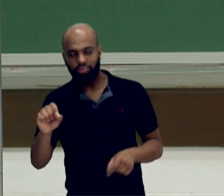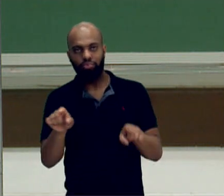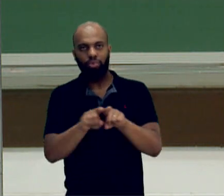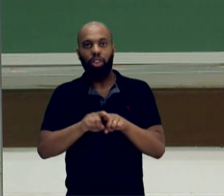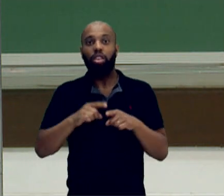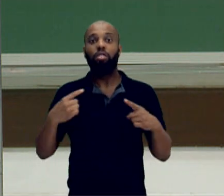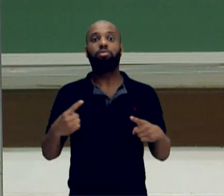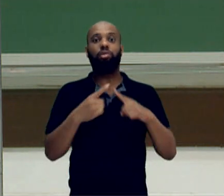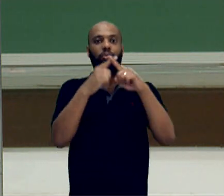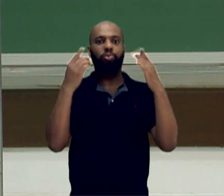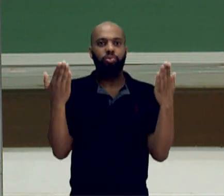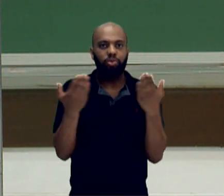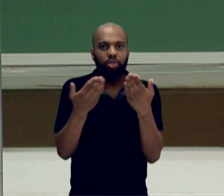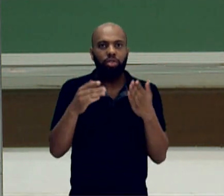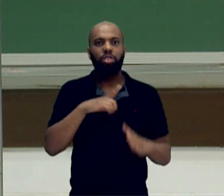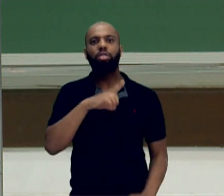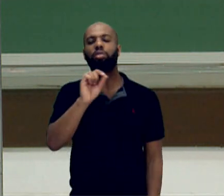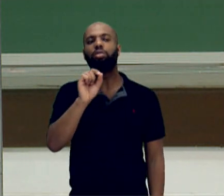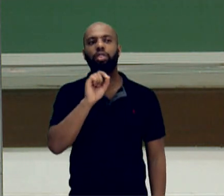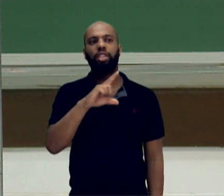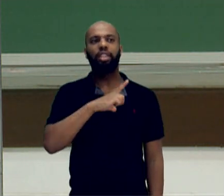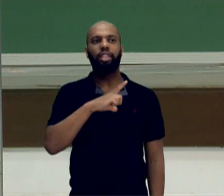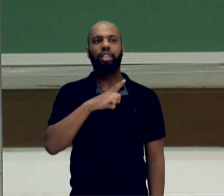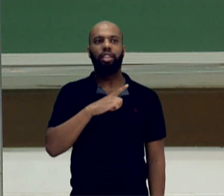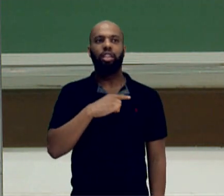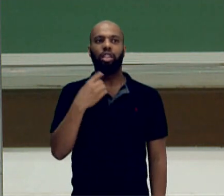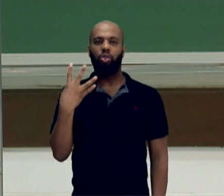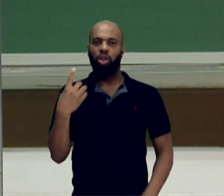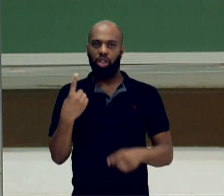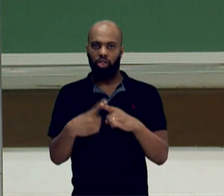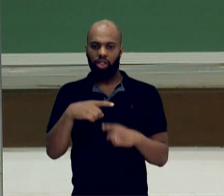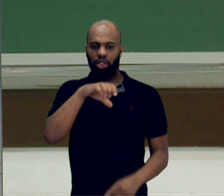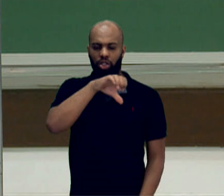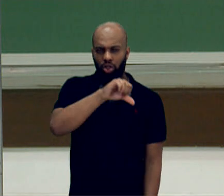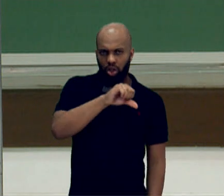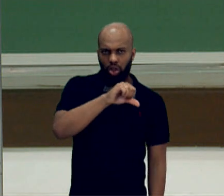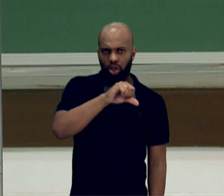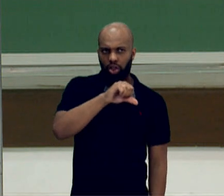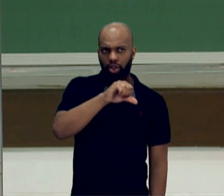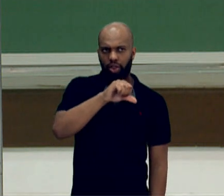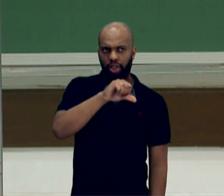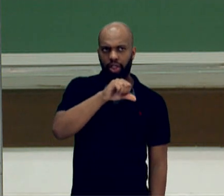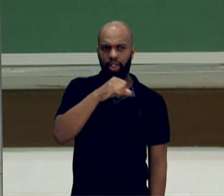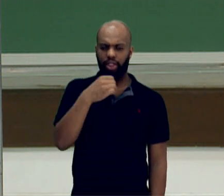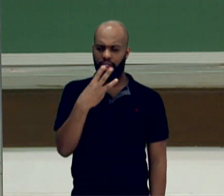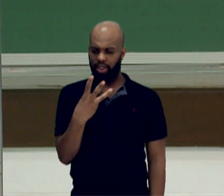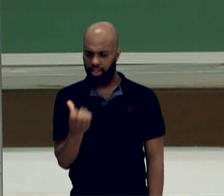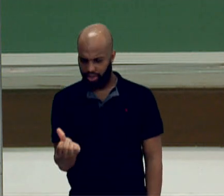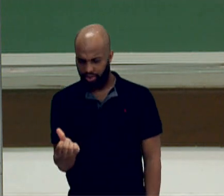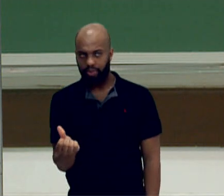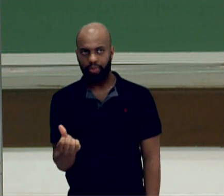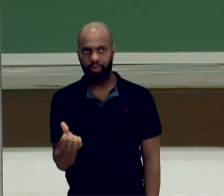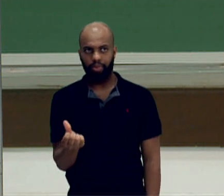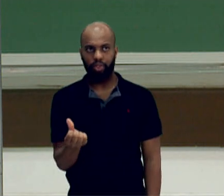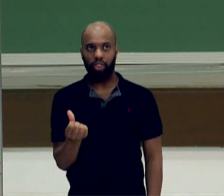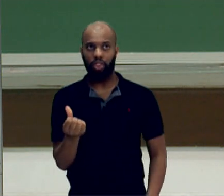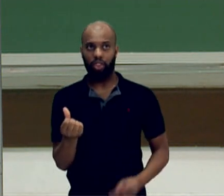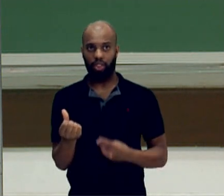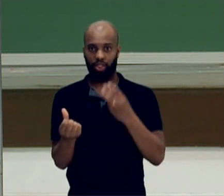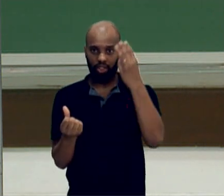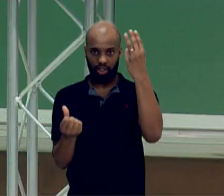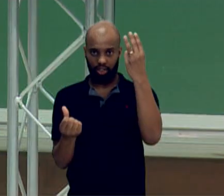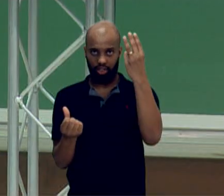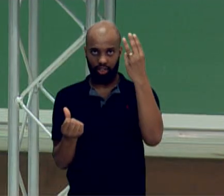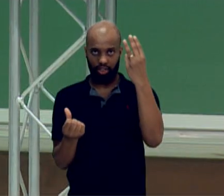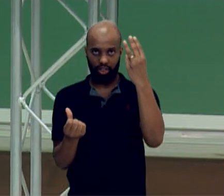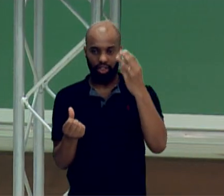essa multiplicação, eu vou ter 4 vezes 9 vai dar 36, foi 3 ali, ó.